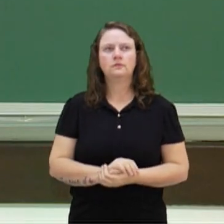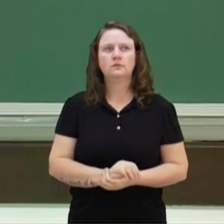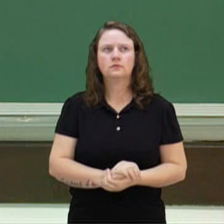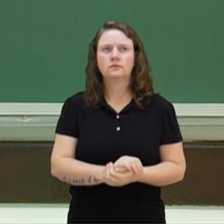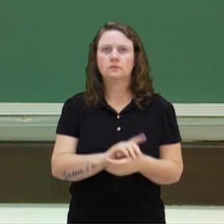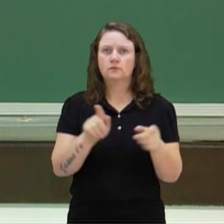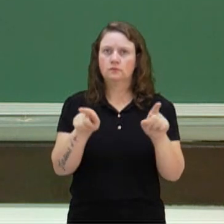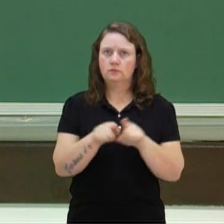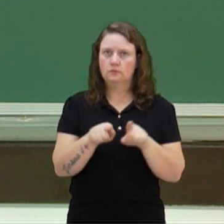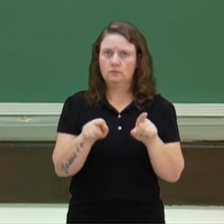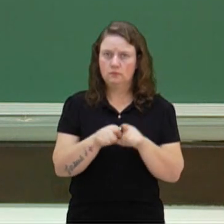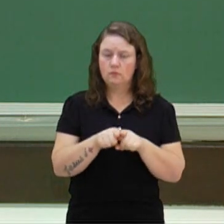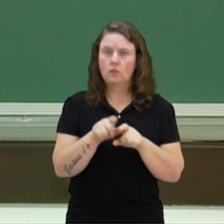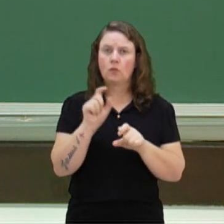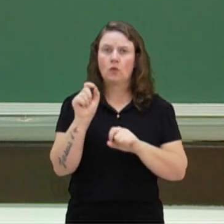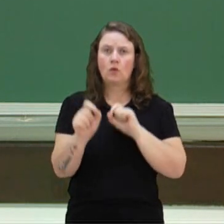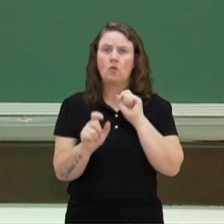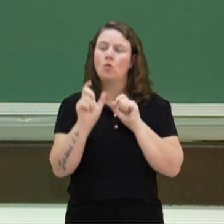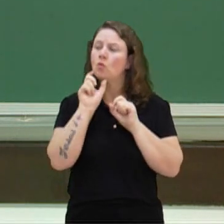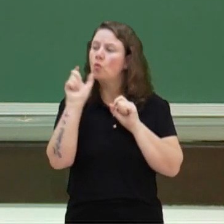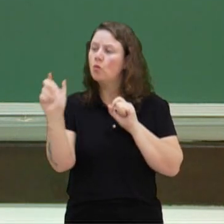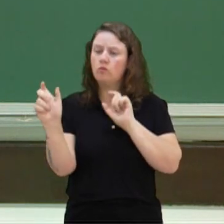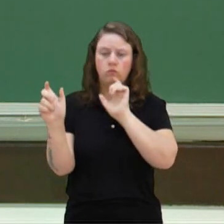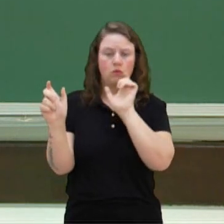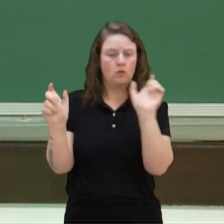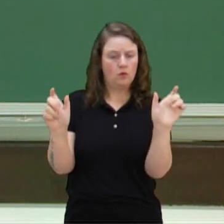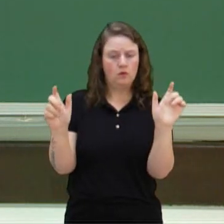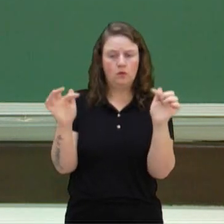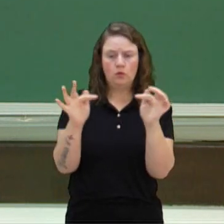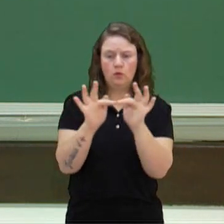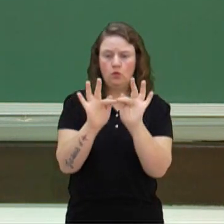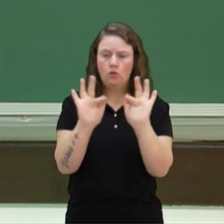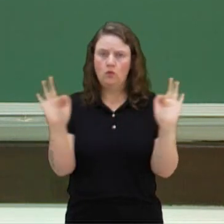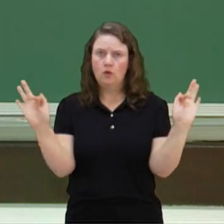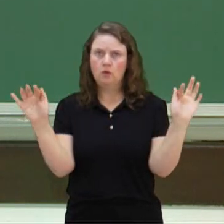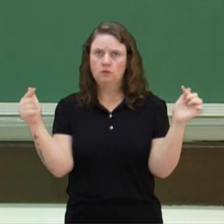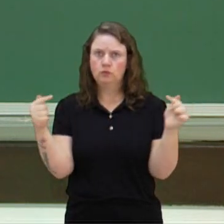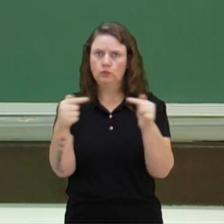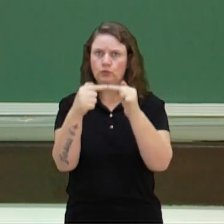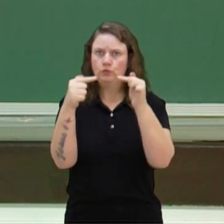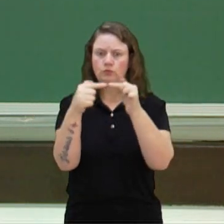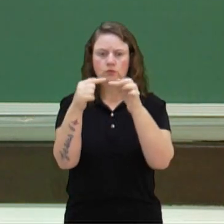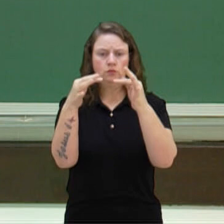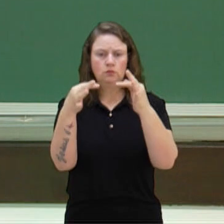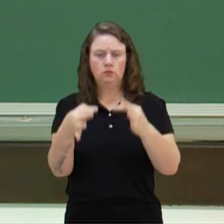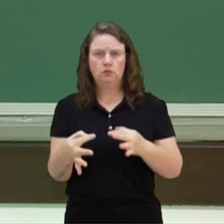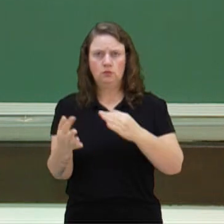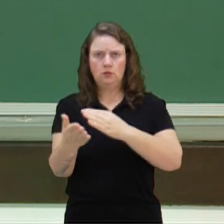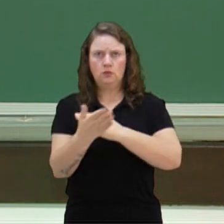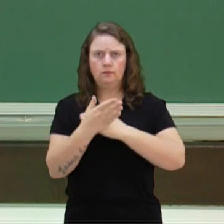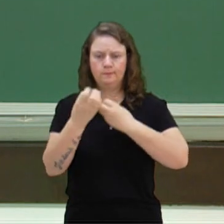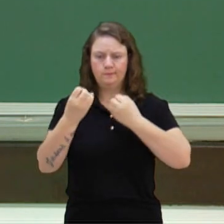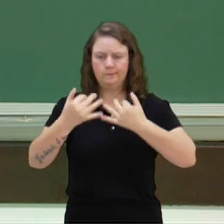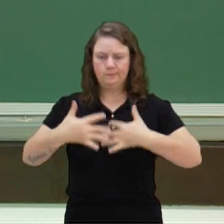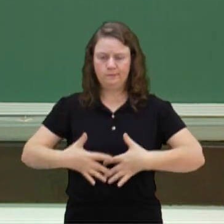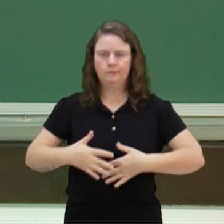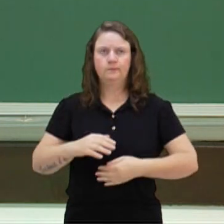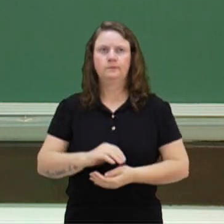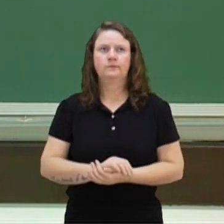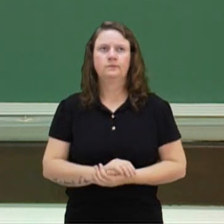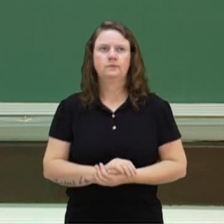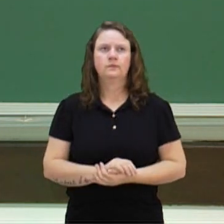Essas linhas são rotuladas com palavras e frases de ligação que ajudam a explicar as conexões entre os conceitos. Vamos